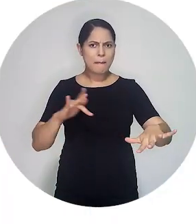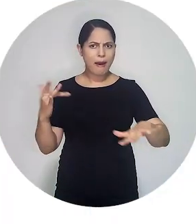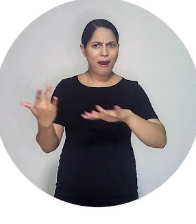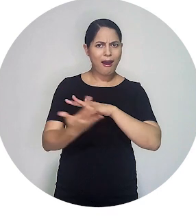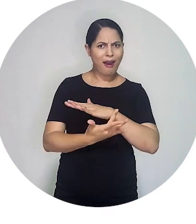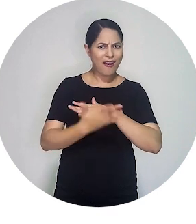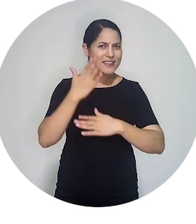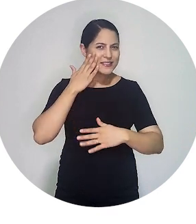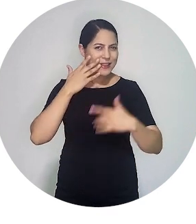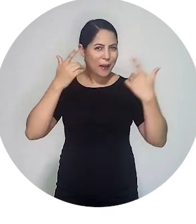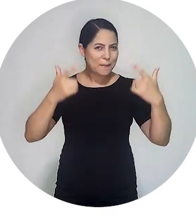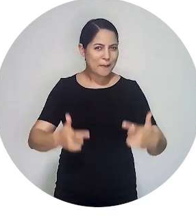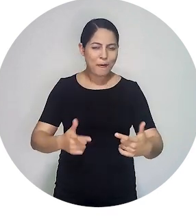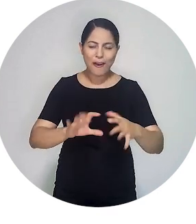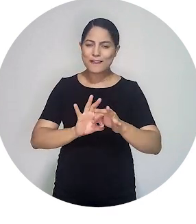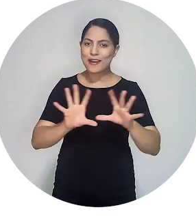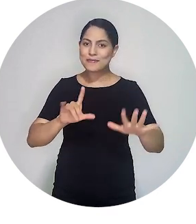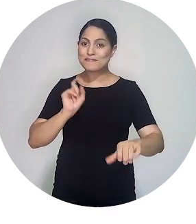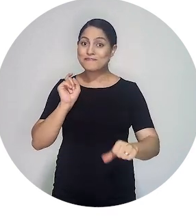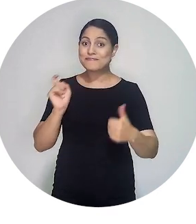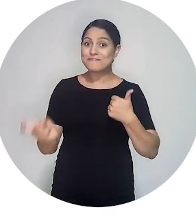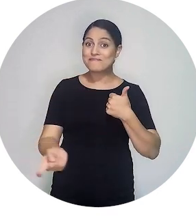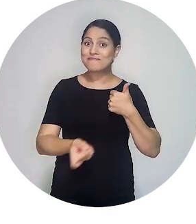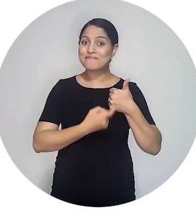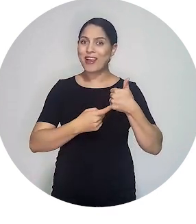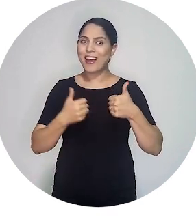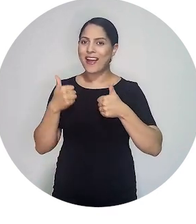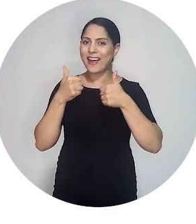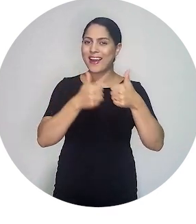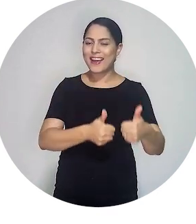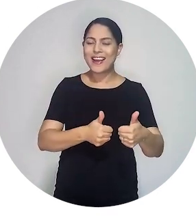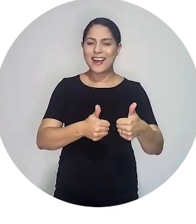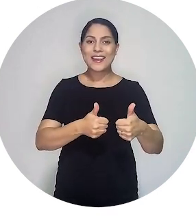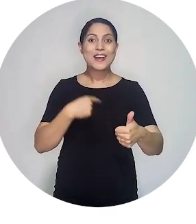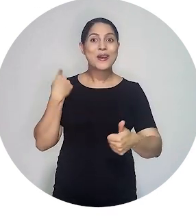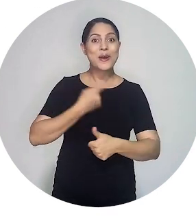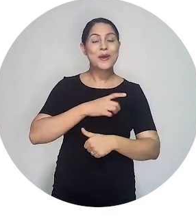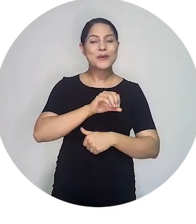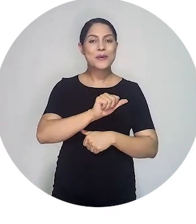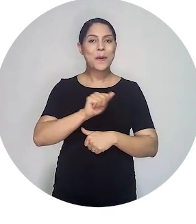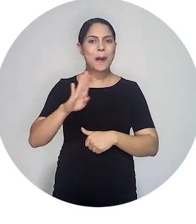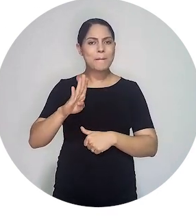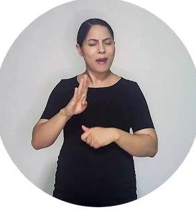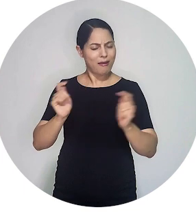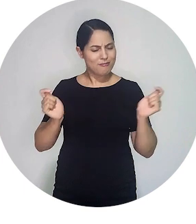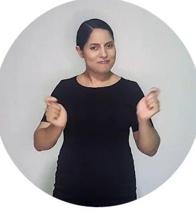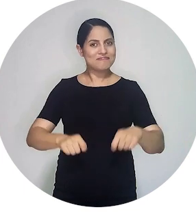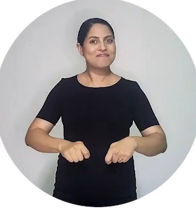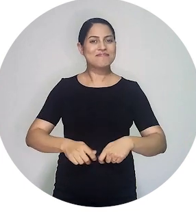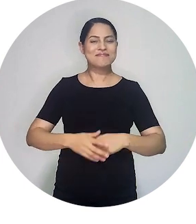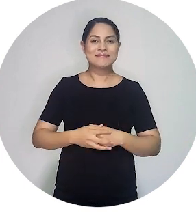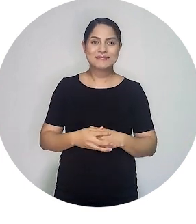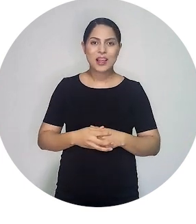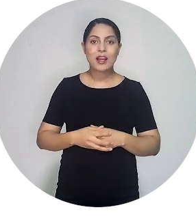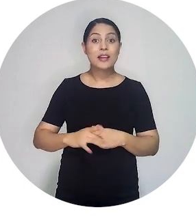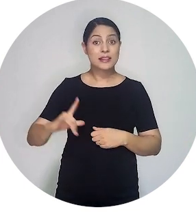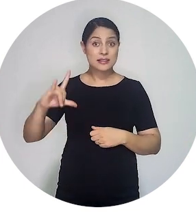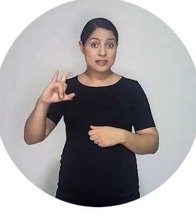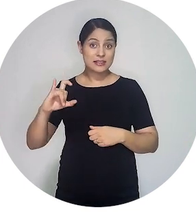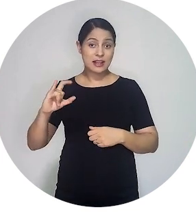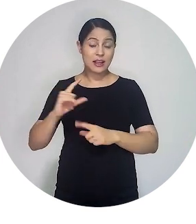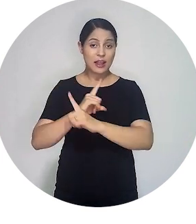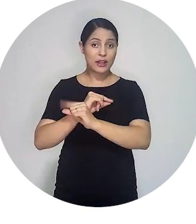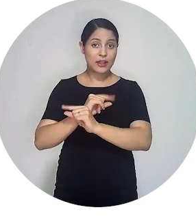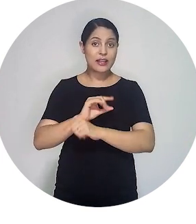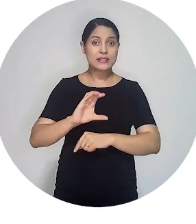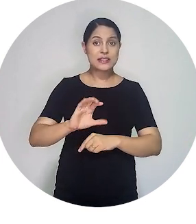Interação, credibilidade, profissionalismo e muita informação. Você já sabe onde encontrar. Basta um clique de curtir ou seguir e você fará parte